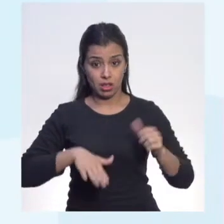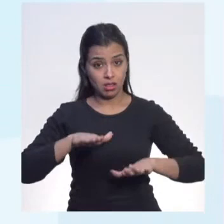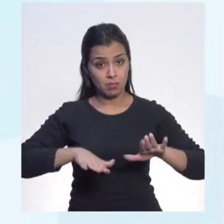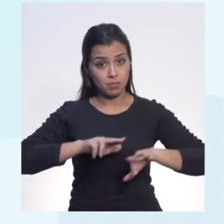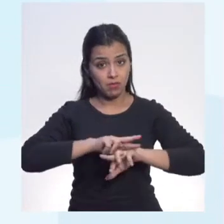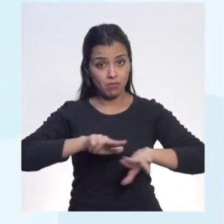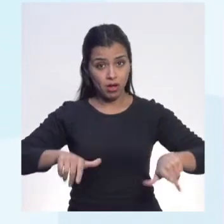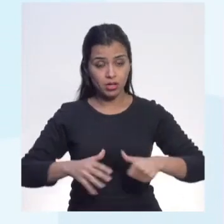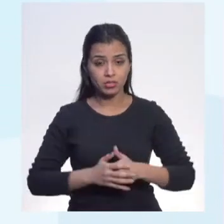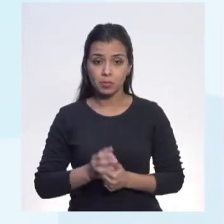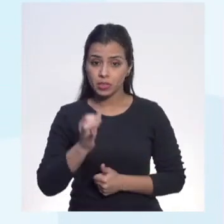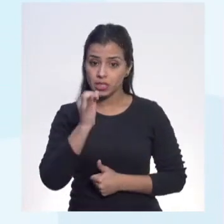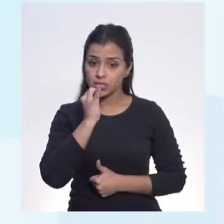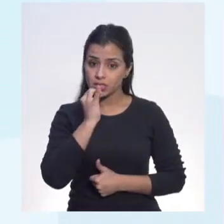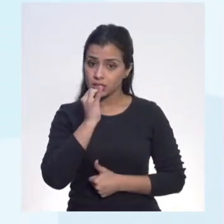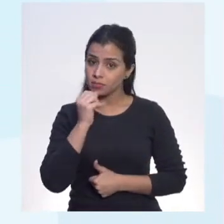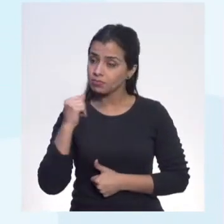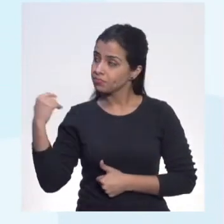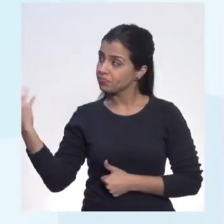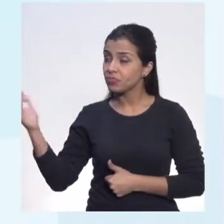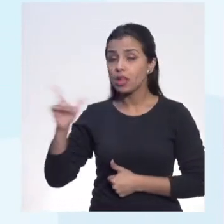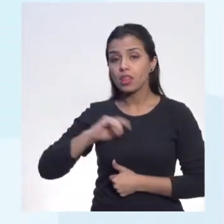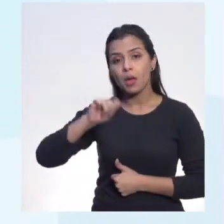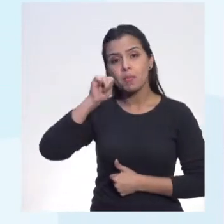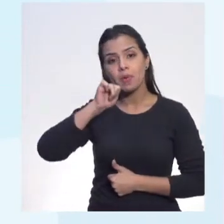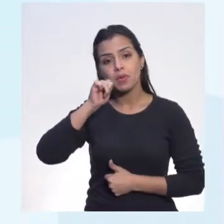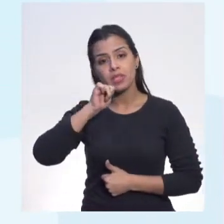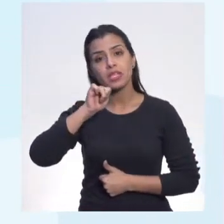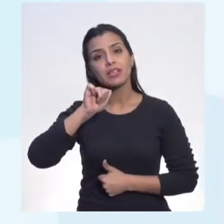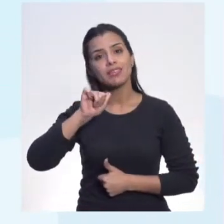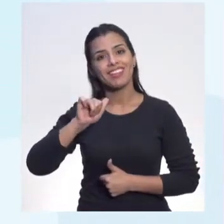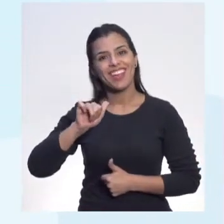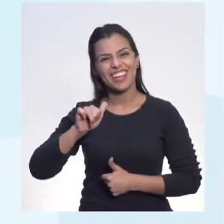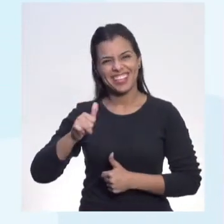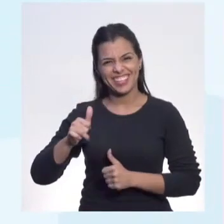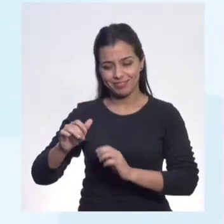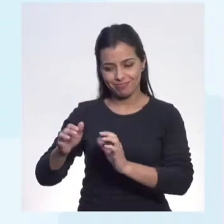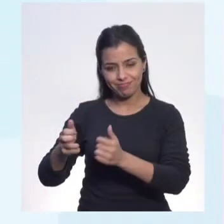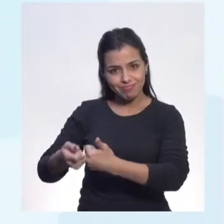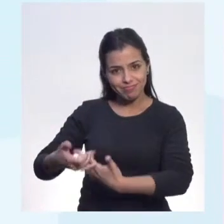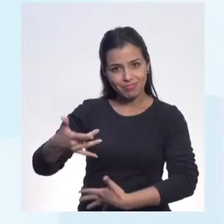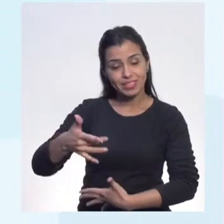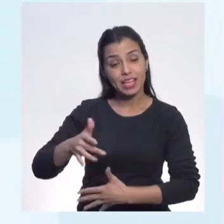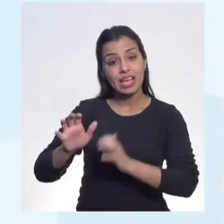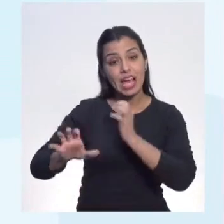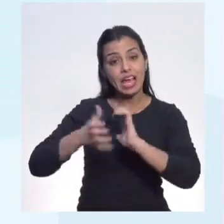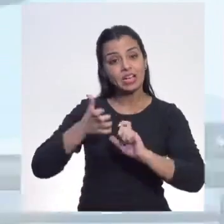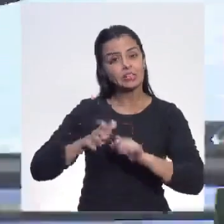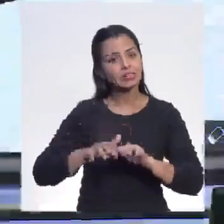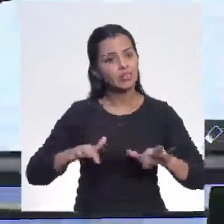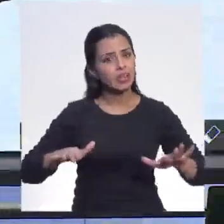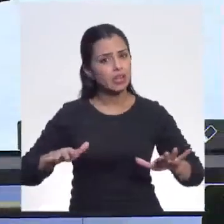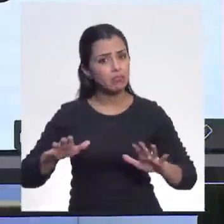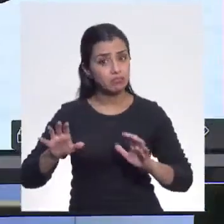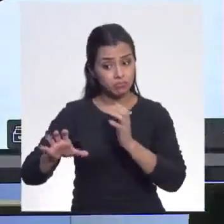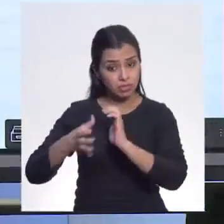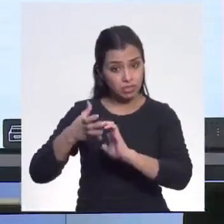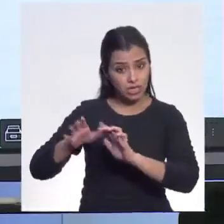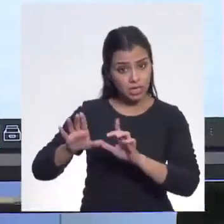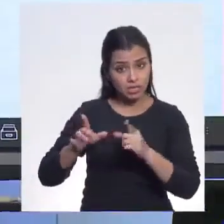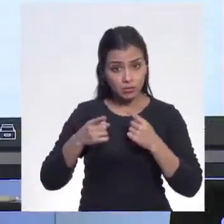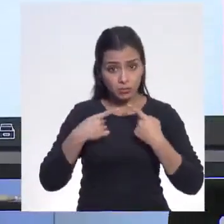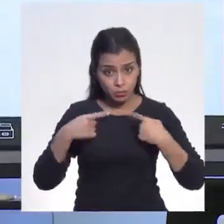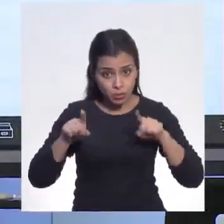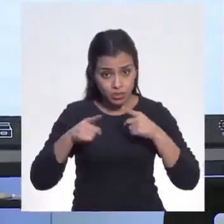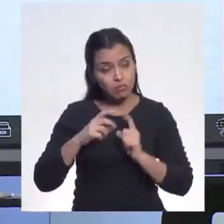caso aqui, né, tem uma menina aqui que ela canta e toca teclado, ou seja, né, o canto a gente também pode considerar instrumento musical, sim, é